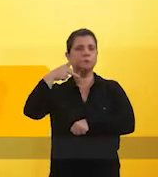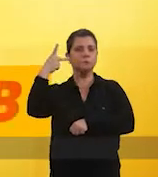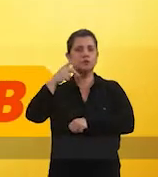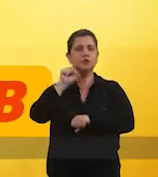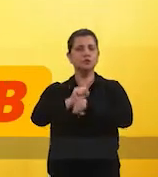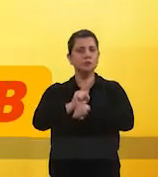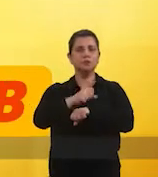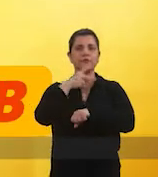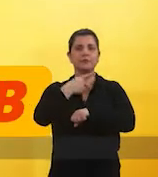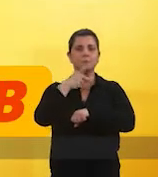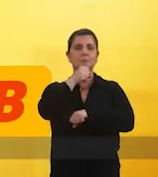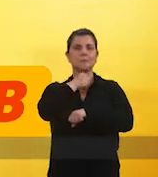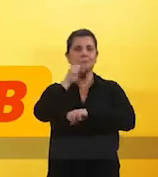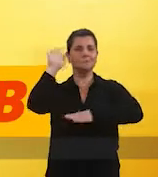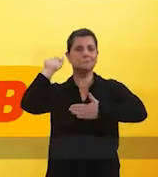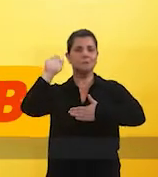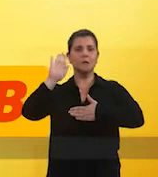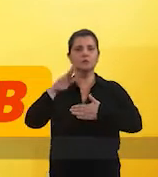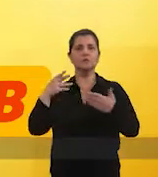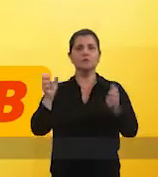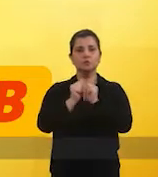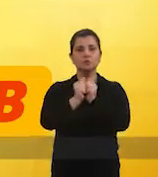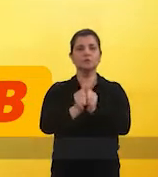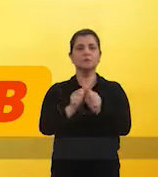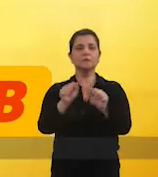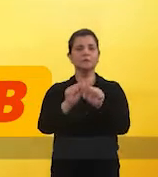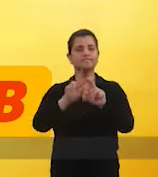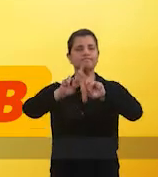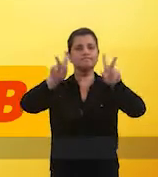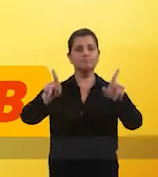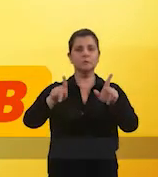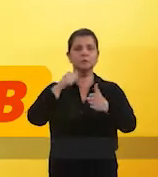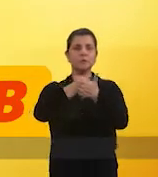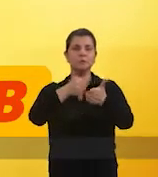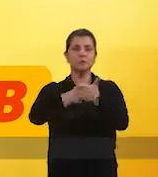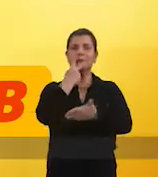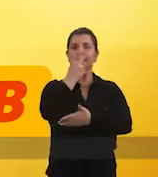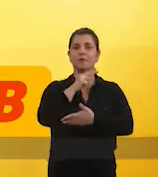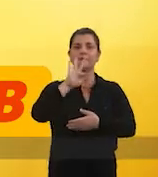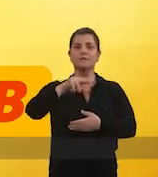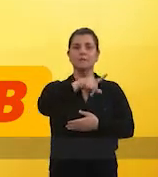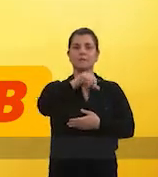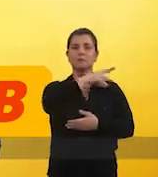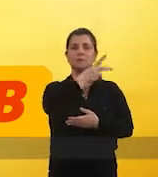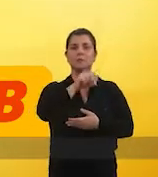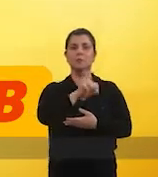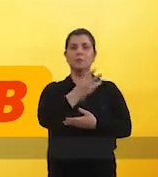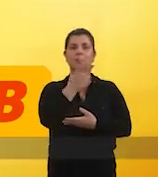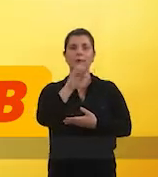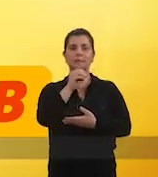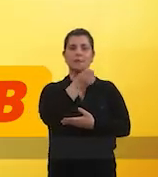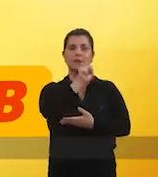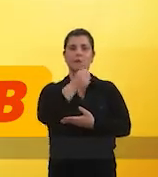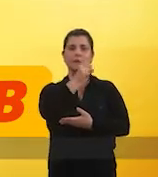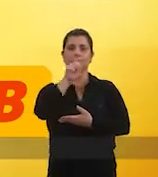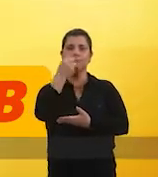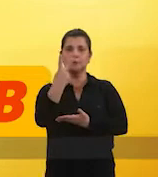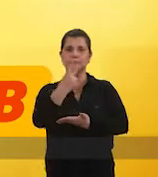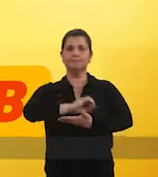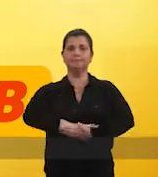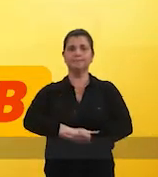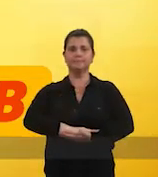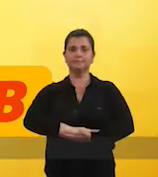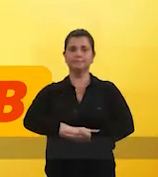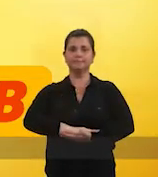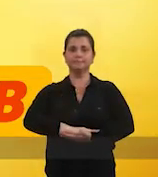chega de velhos políticos chega de velhas promessas juntos vamos fazer a diferença na luta pela igualdade sou Fernando bonorino